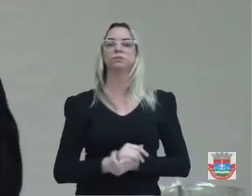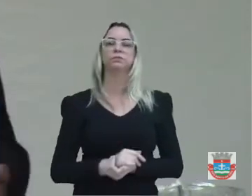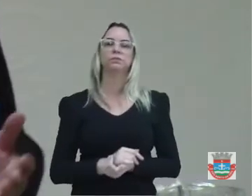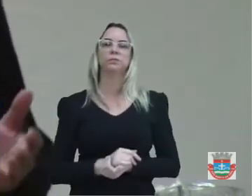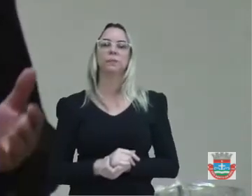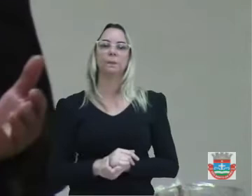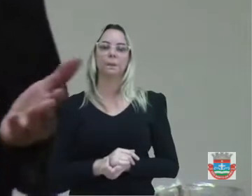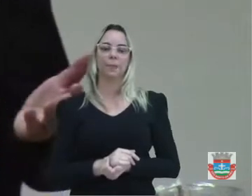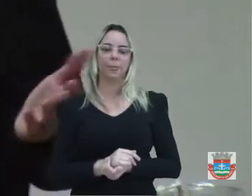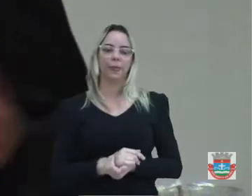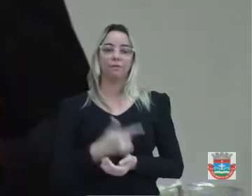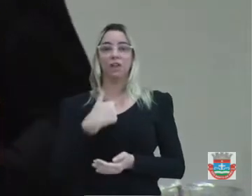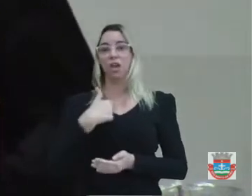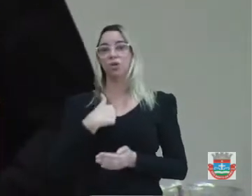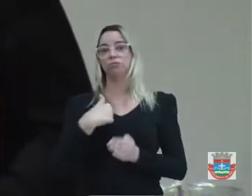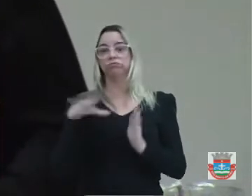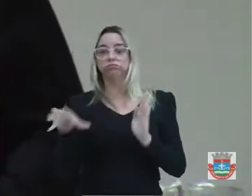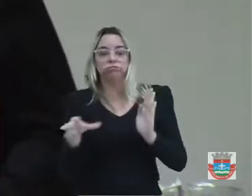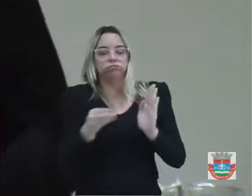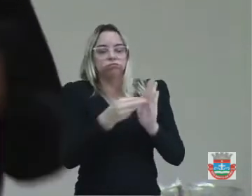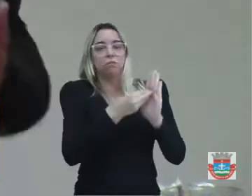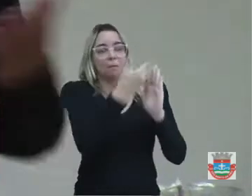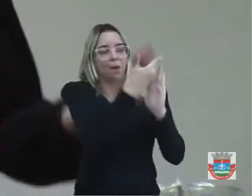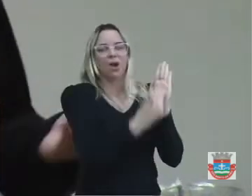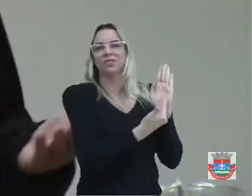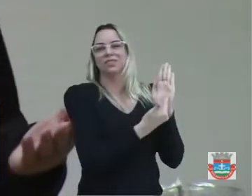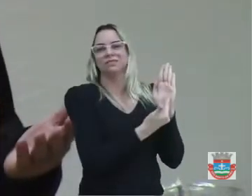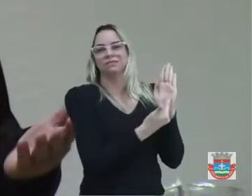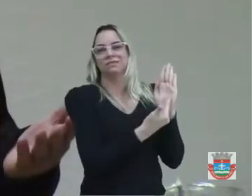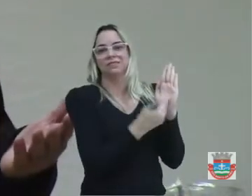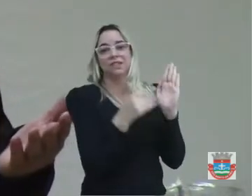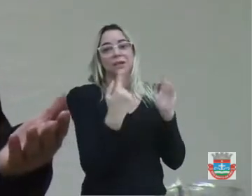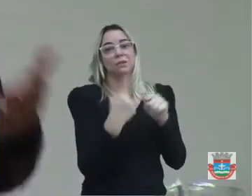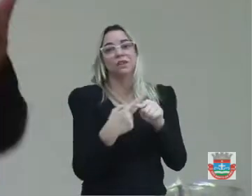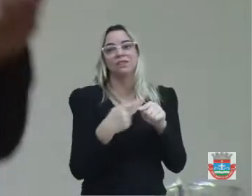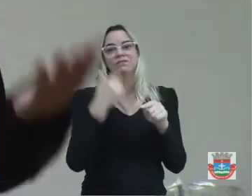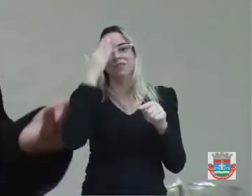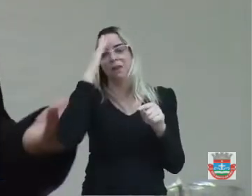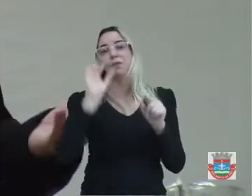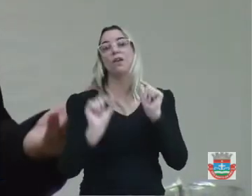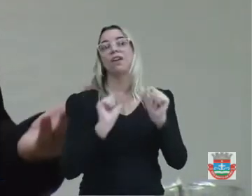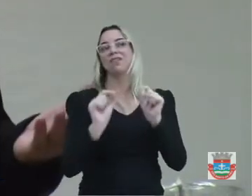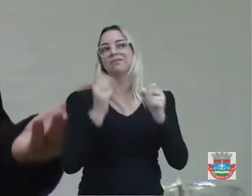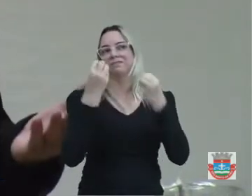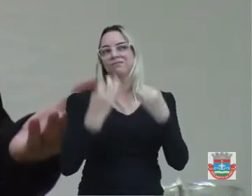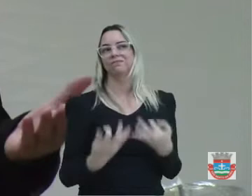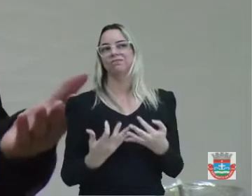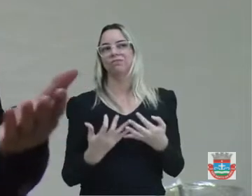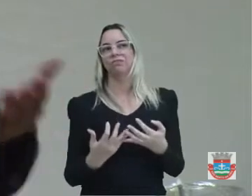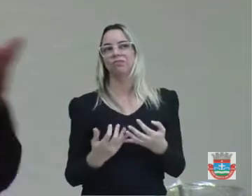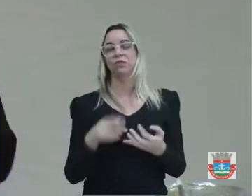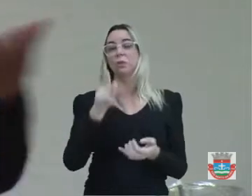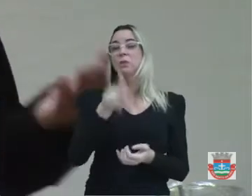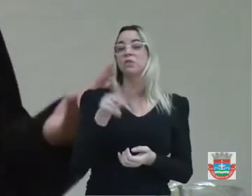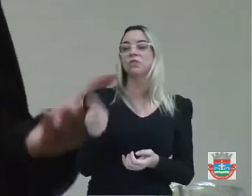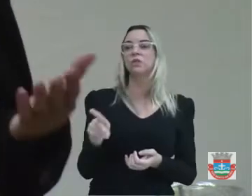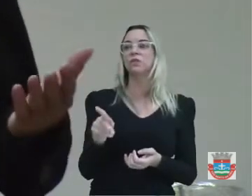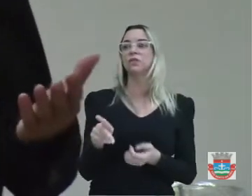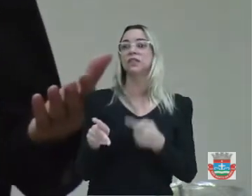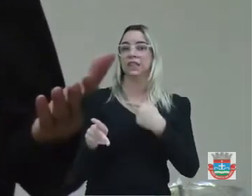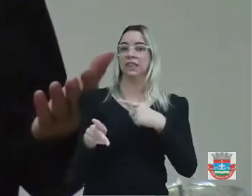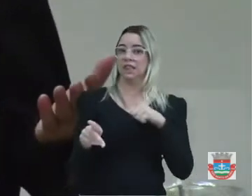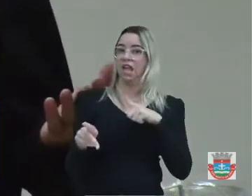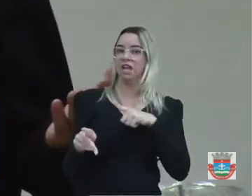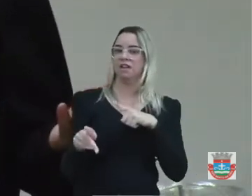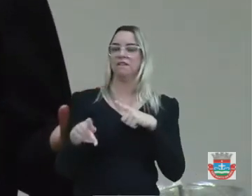E eu não pude colocar em pauta um projeto sem ver nem o que tem lá. Eu não vou prejudicar o professor, tinha vereador aqui